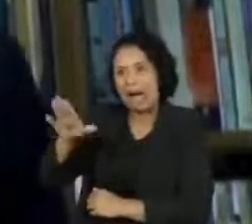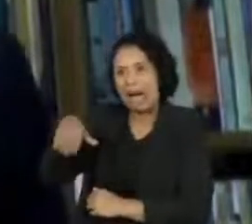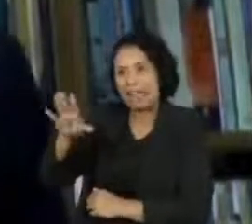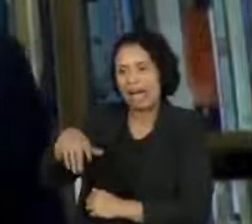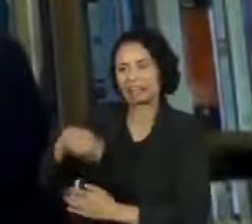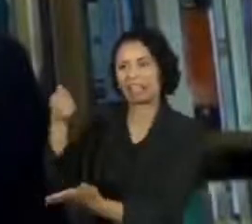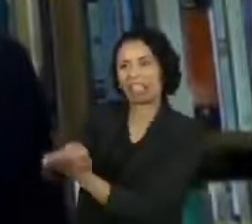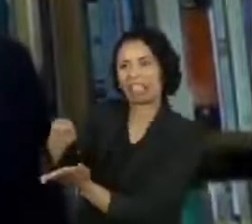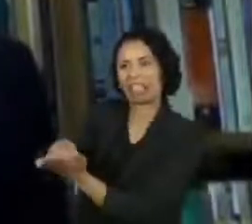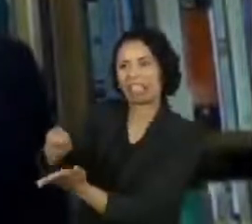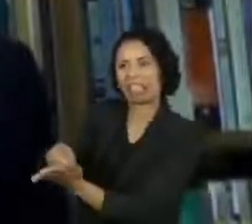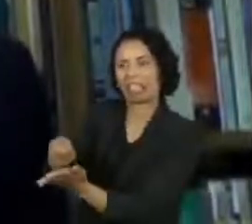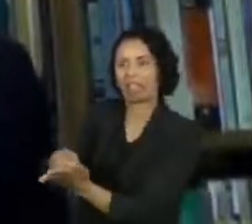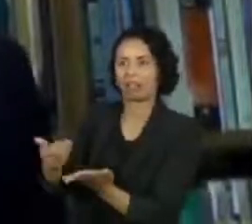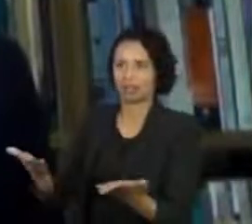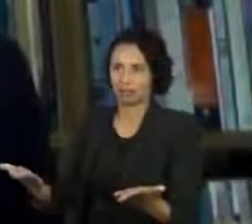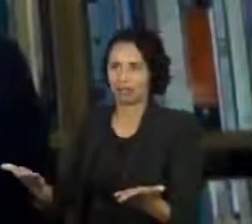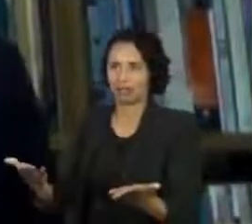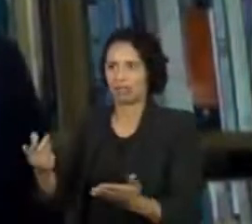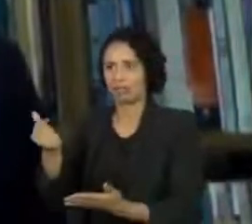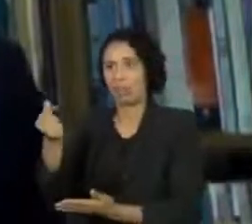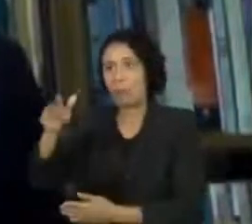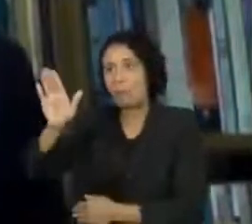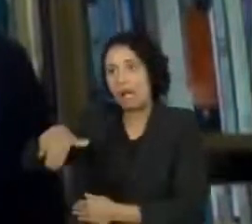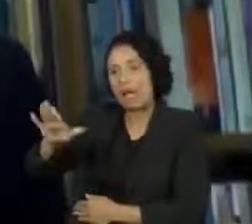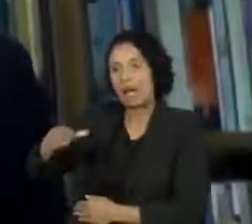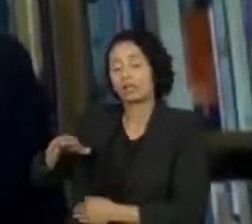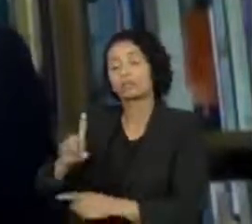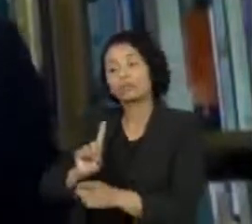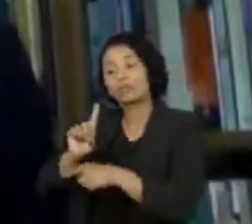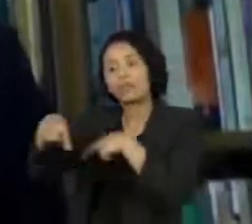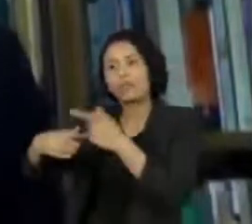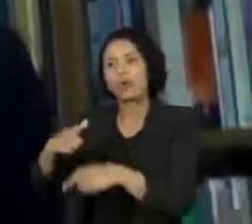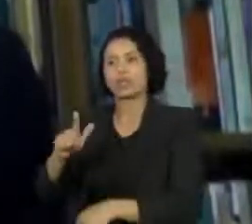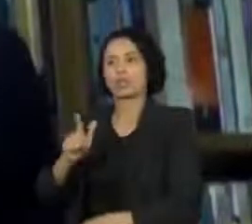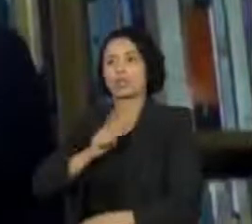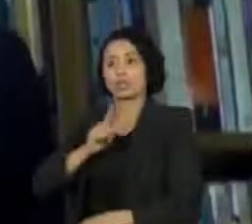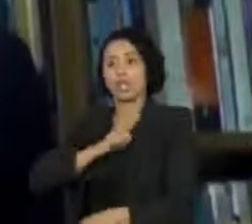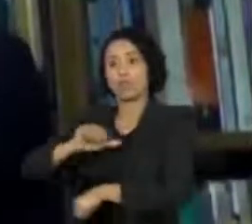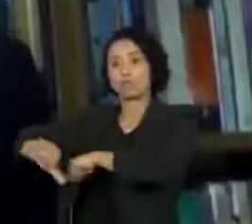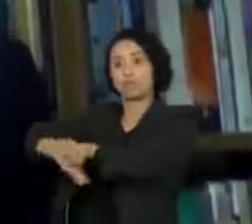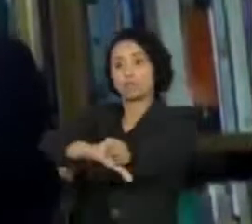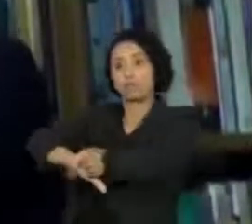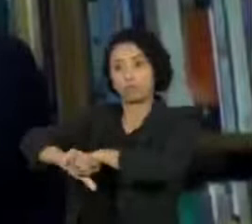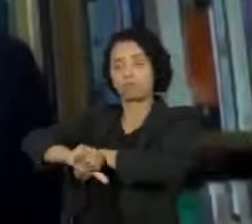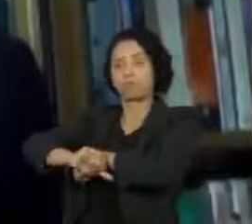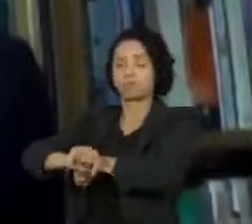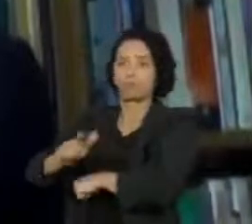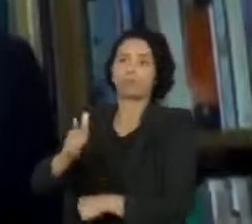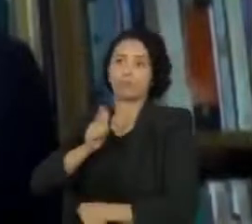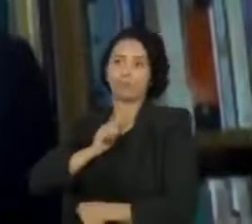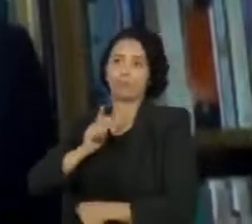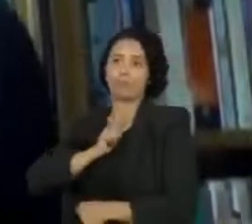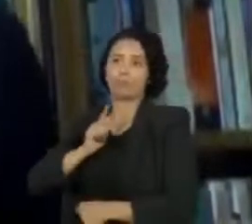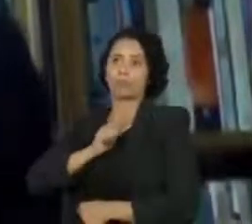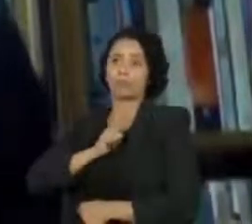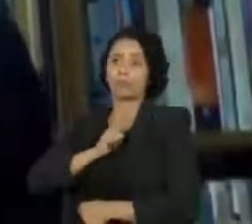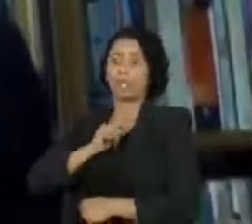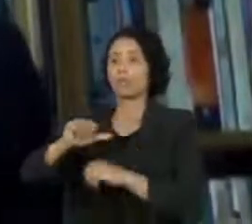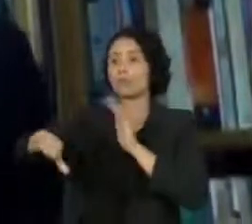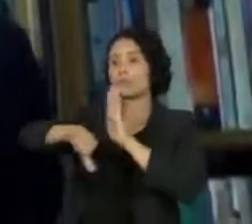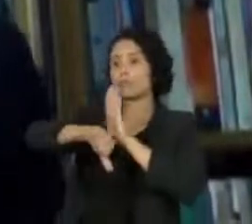porque no final da linha, se ela for condenada por danos morais, a média de indenização que o Poder Judiciário tem